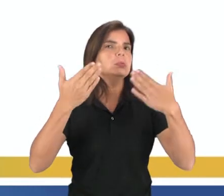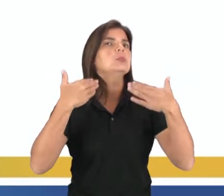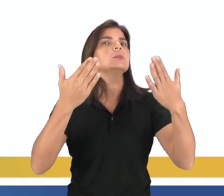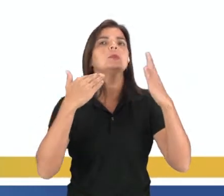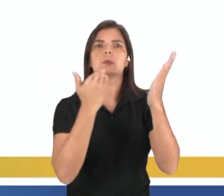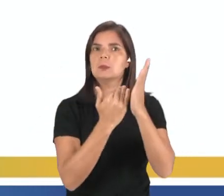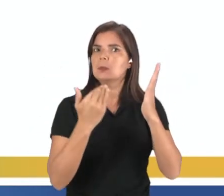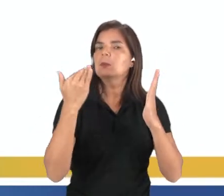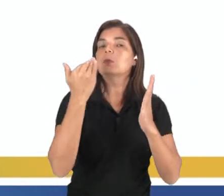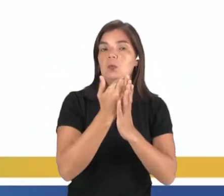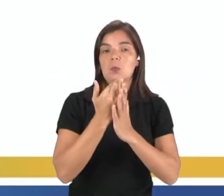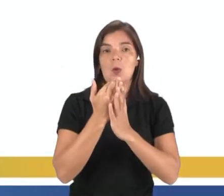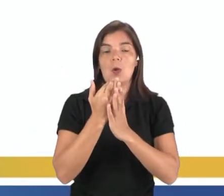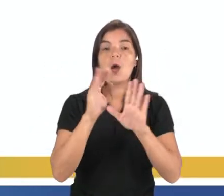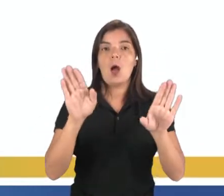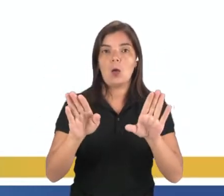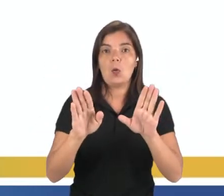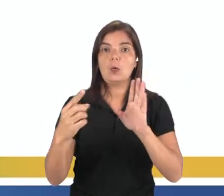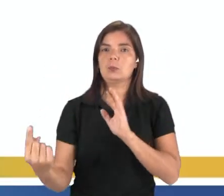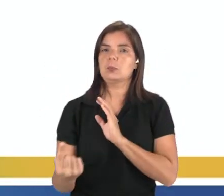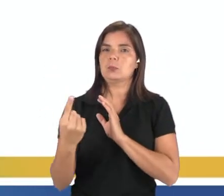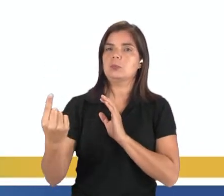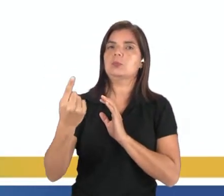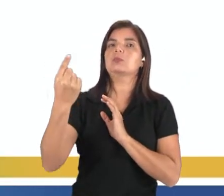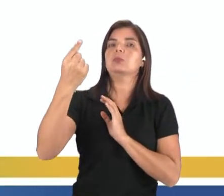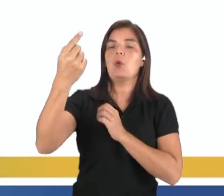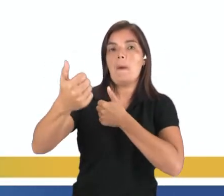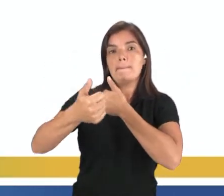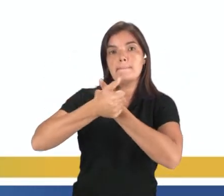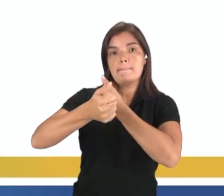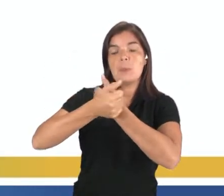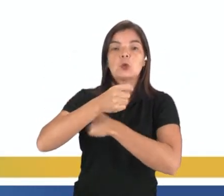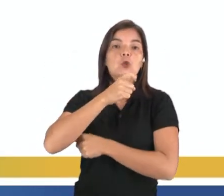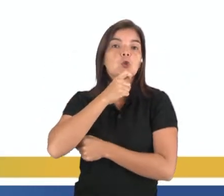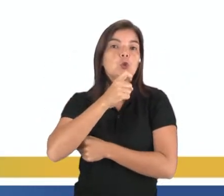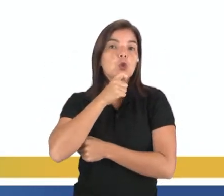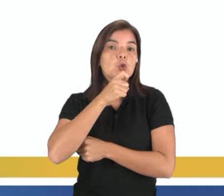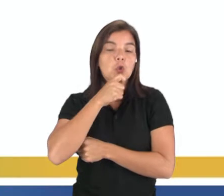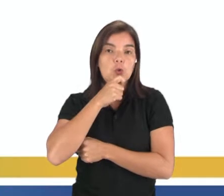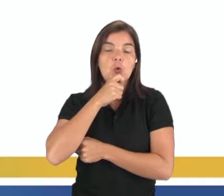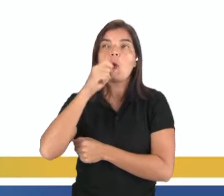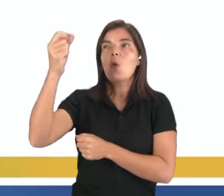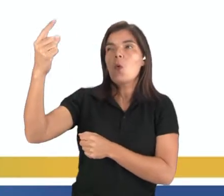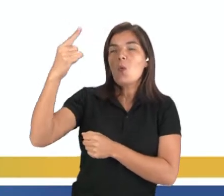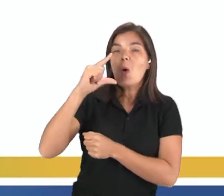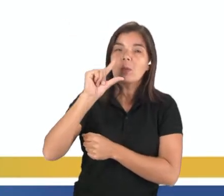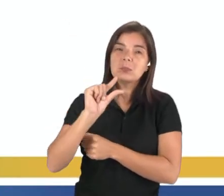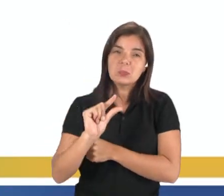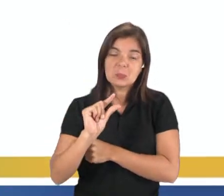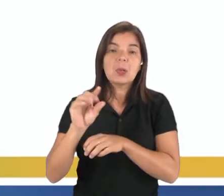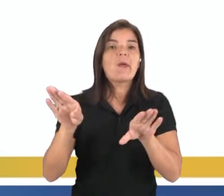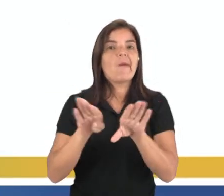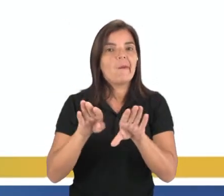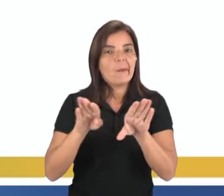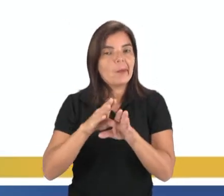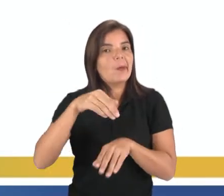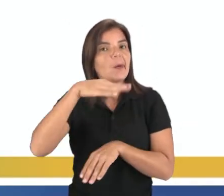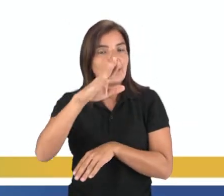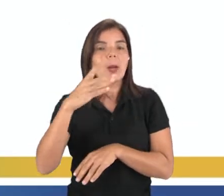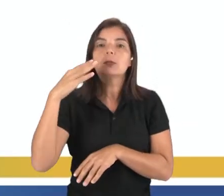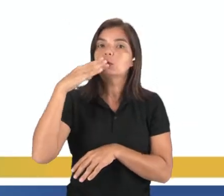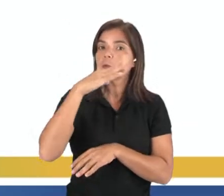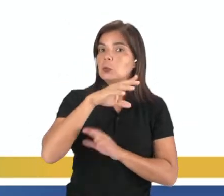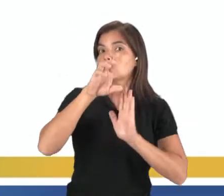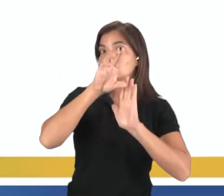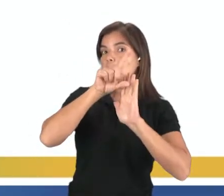elevadas. Regiões de altas latitudes, mais próximas dos polos, recebem menos energia solar e tendem a ter